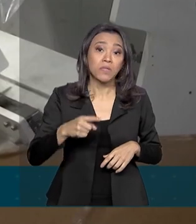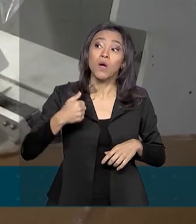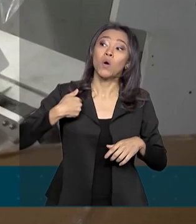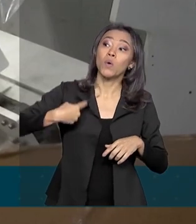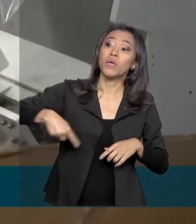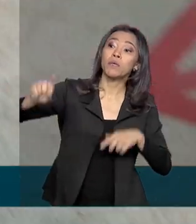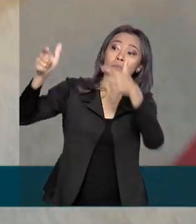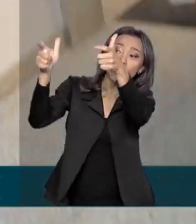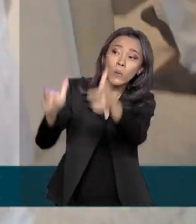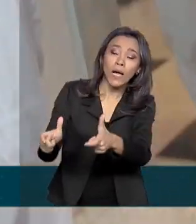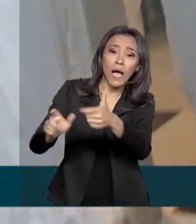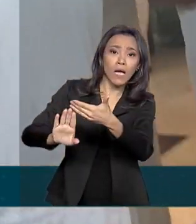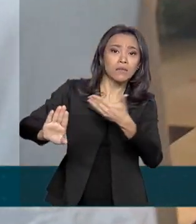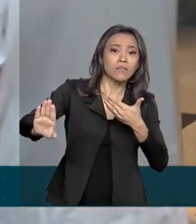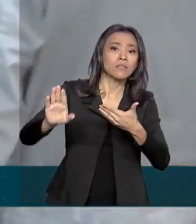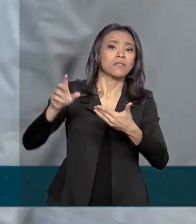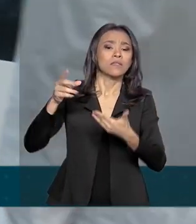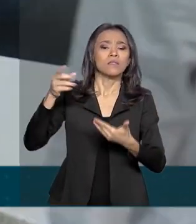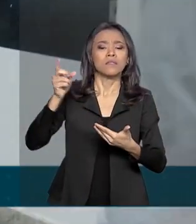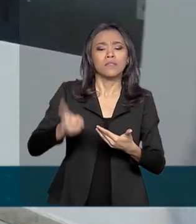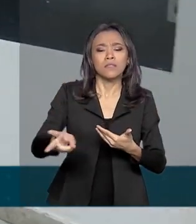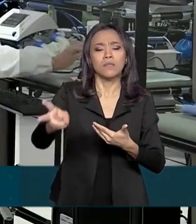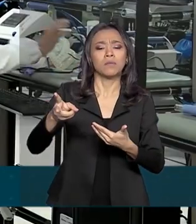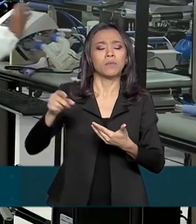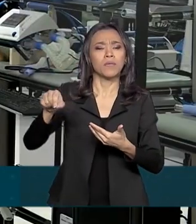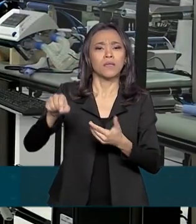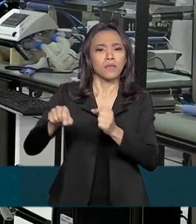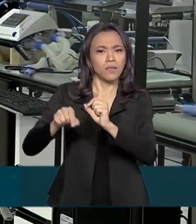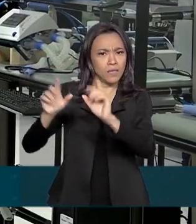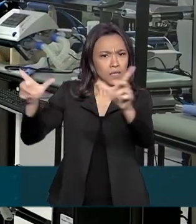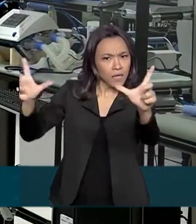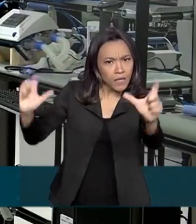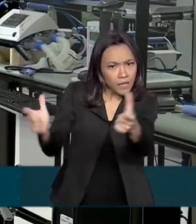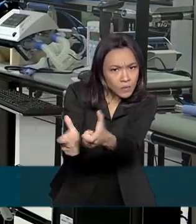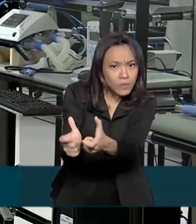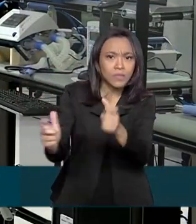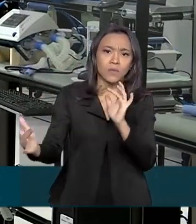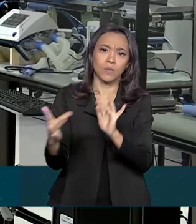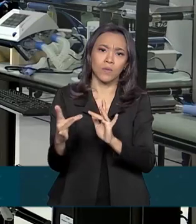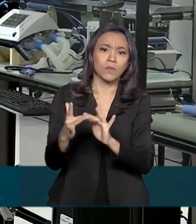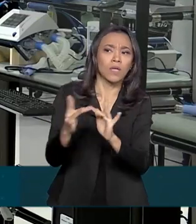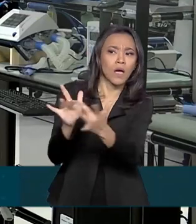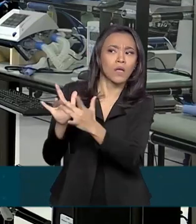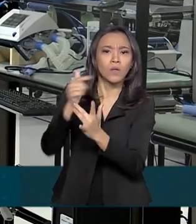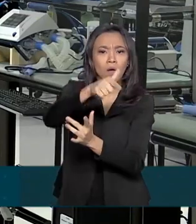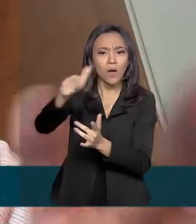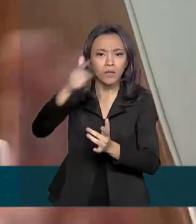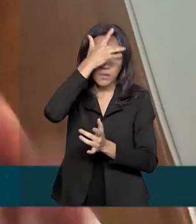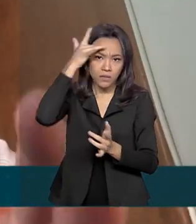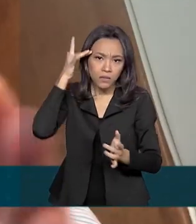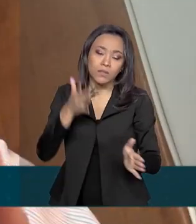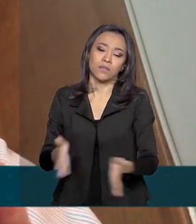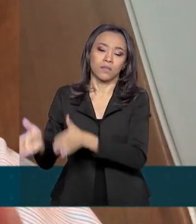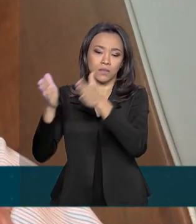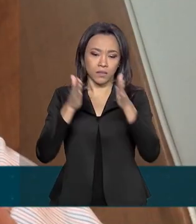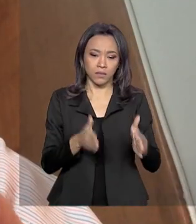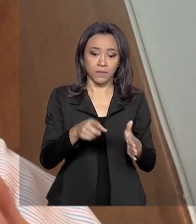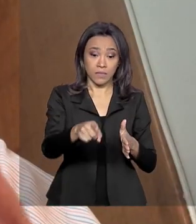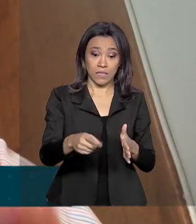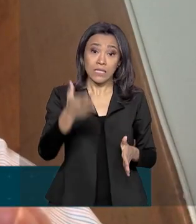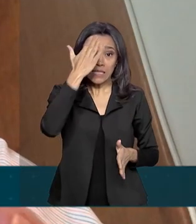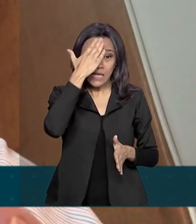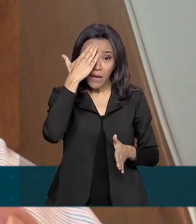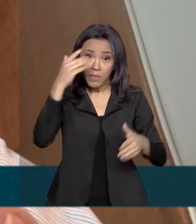arejado e higienizado ao fim de cada turno de trabalho e reduzir contato com outros trabalhadores. Sabe-se que nos